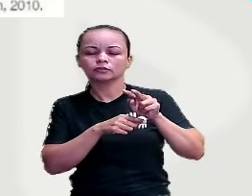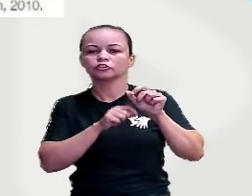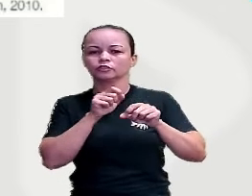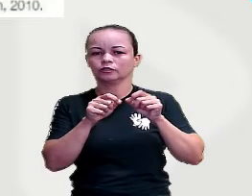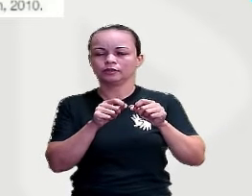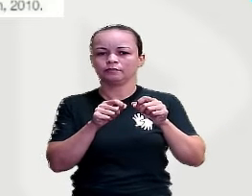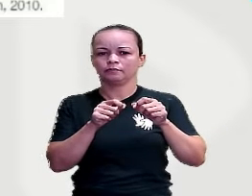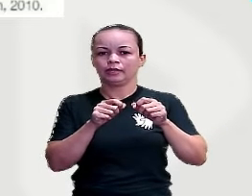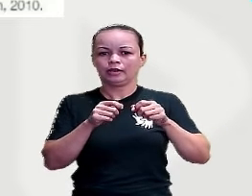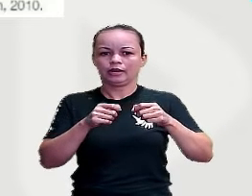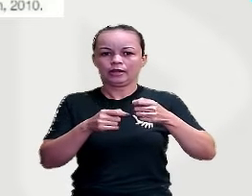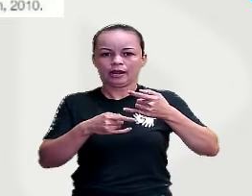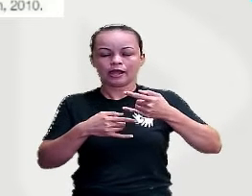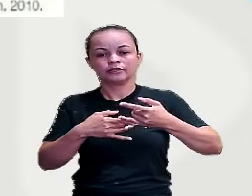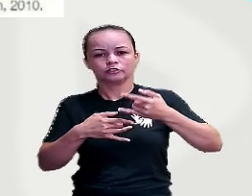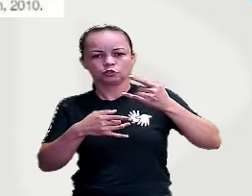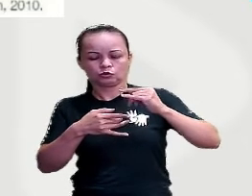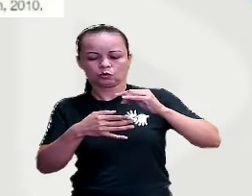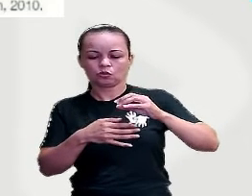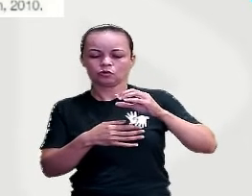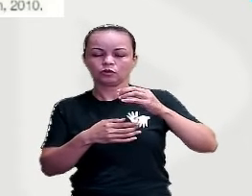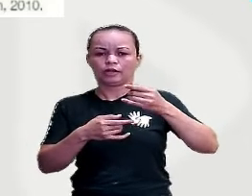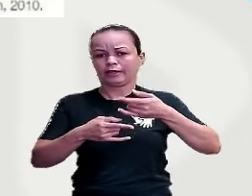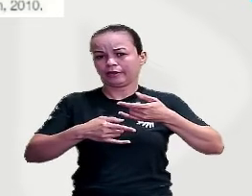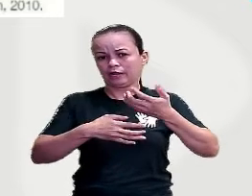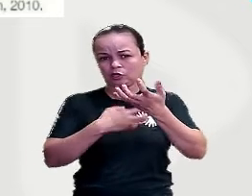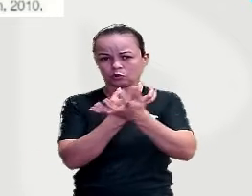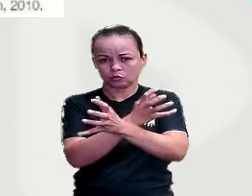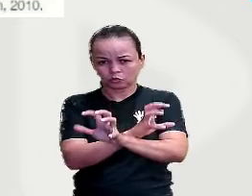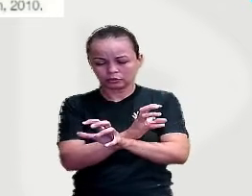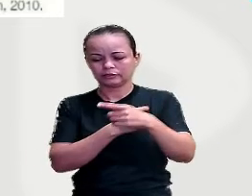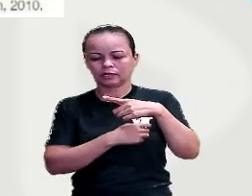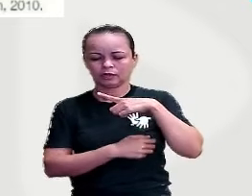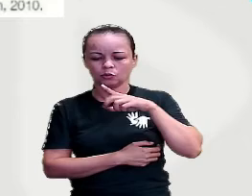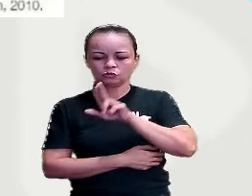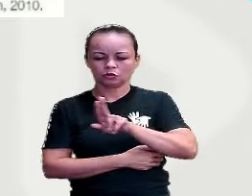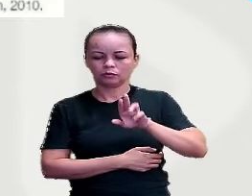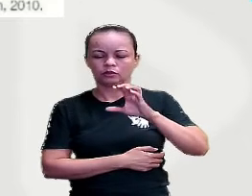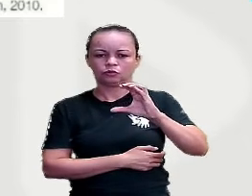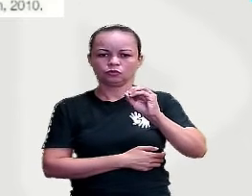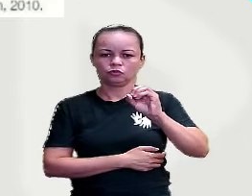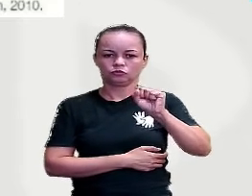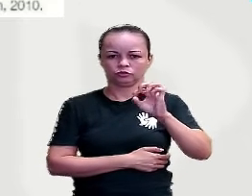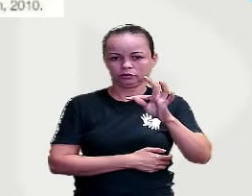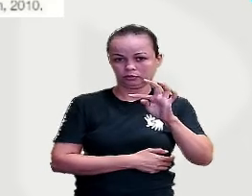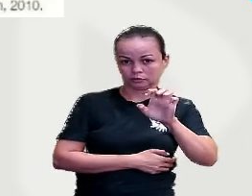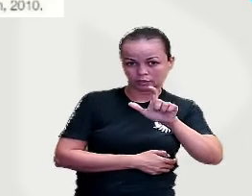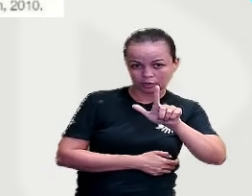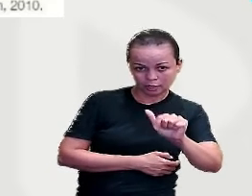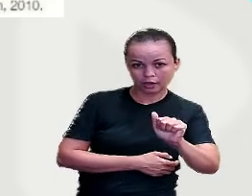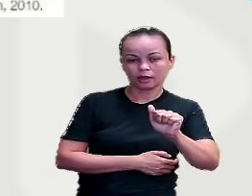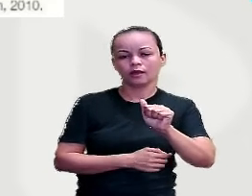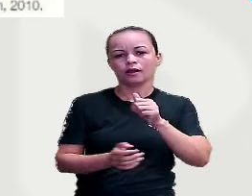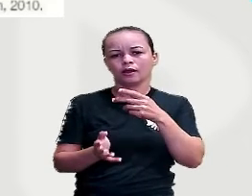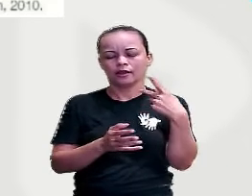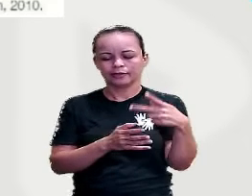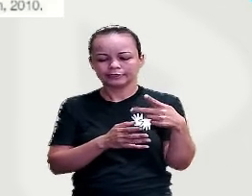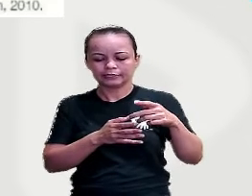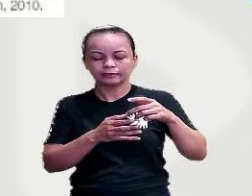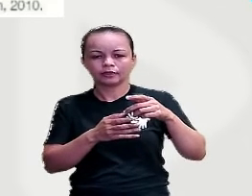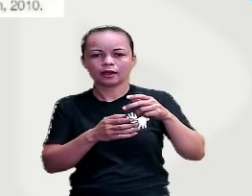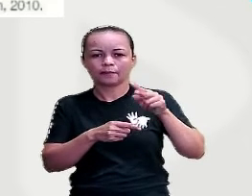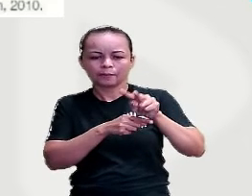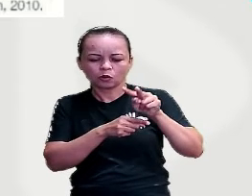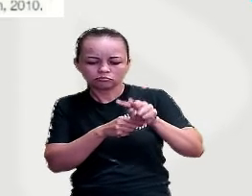pelas nossas costelas, tá certo? Por esses ossos chamados de costelas, que vão estar protegendo aí esse